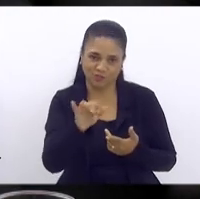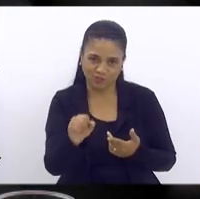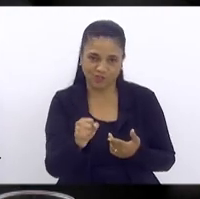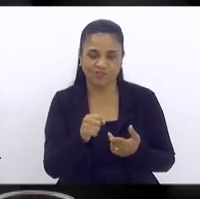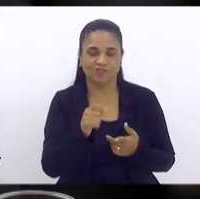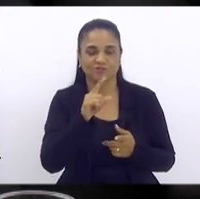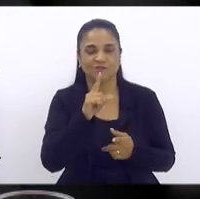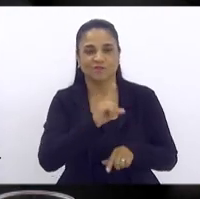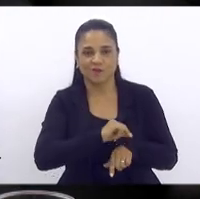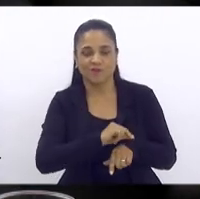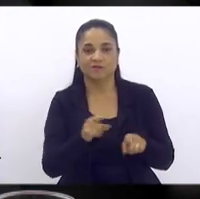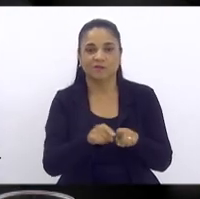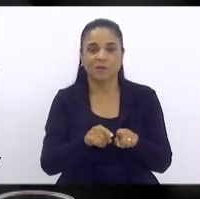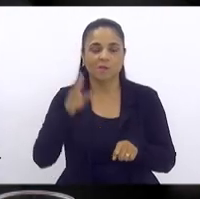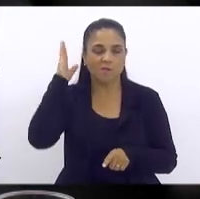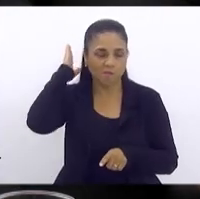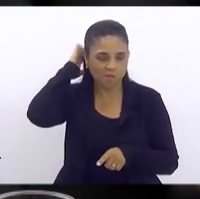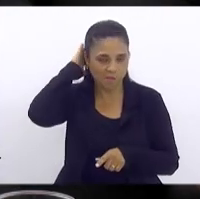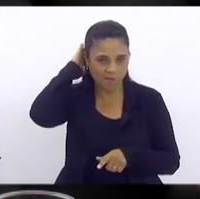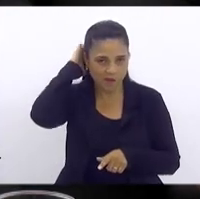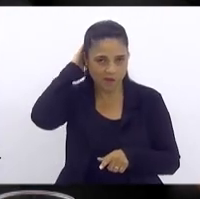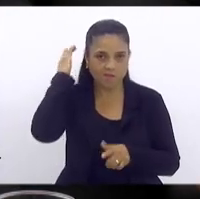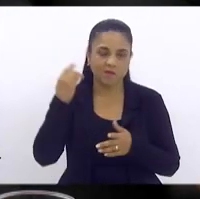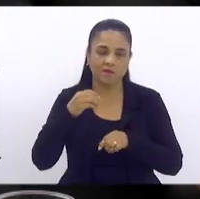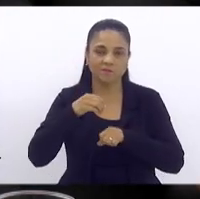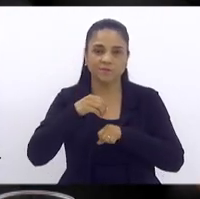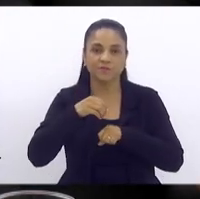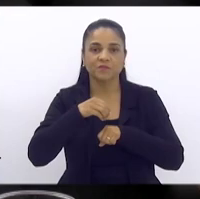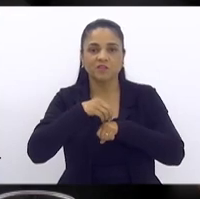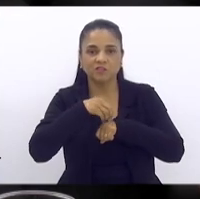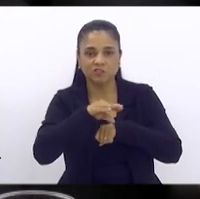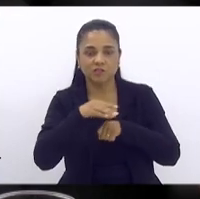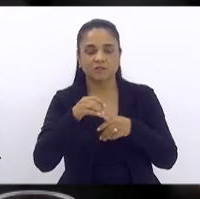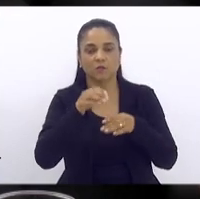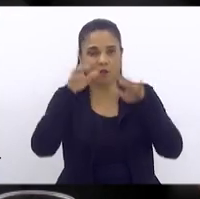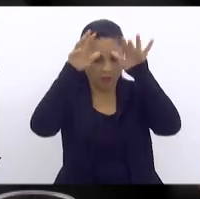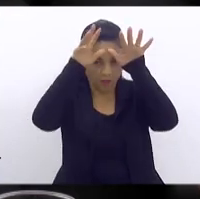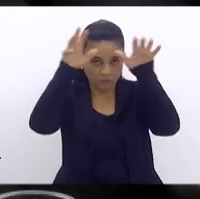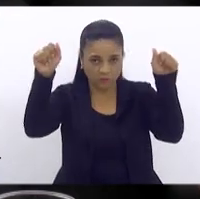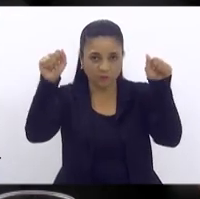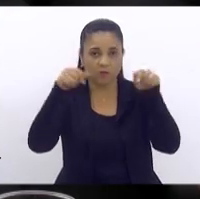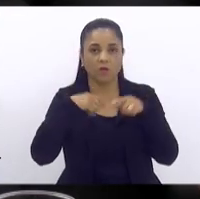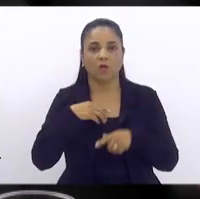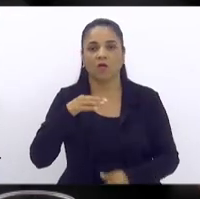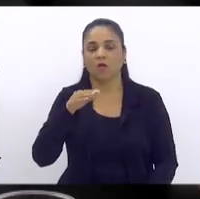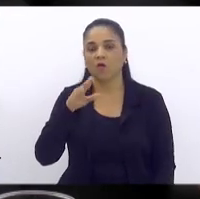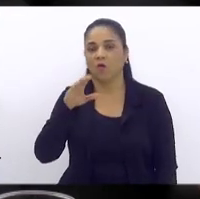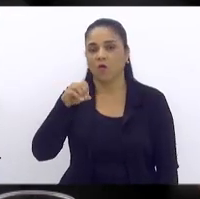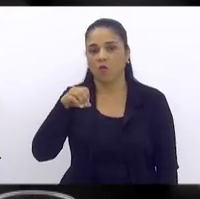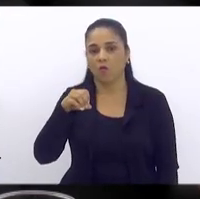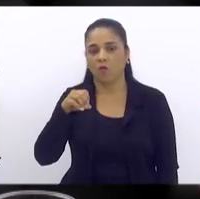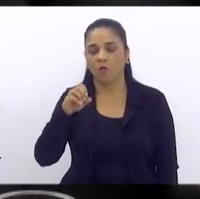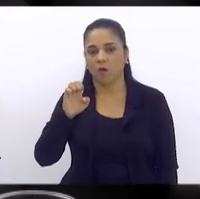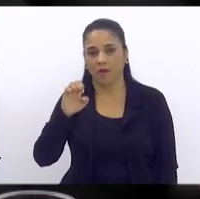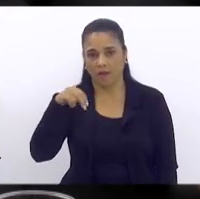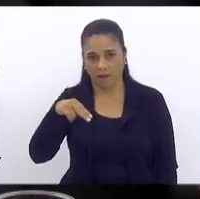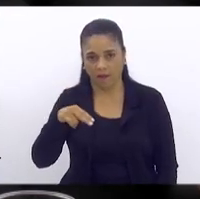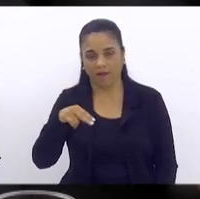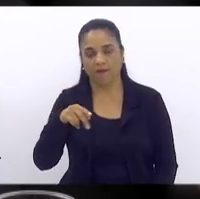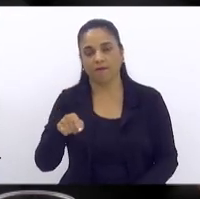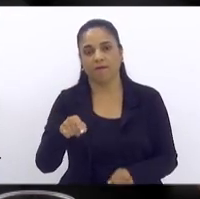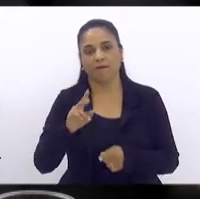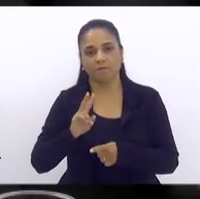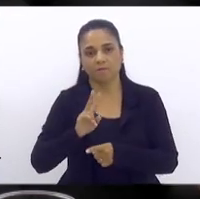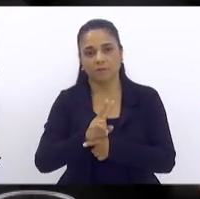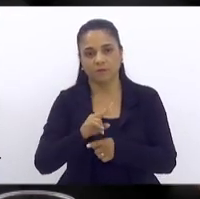no caso da Paraíba, também fazer essa indicação ao tribunal, via COEM, que é a Coordenadoria Estadual da Mulher, do tribunal, para que tenha uma